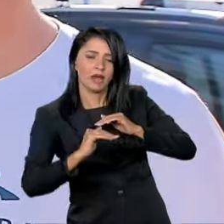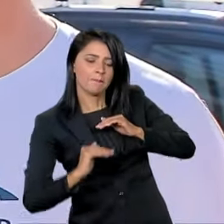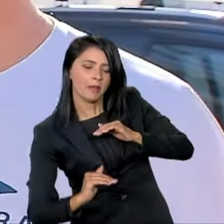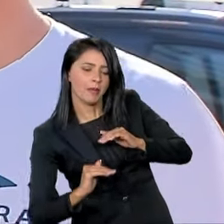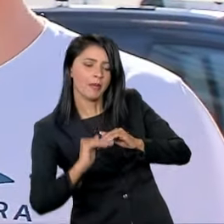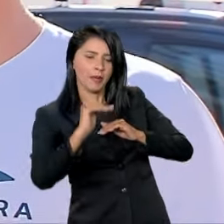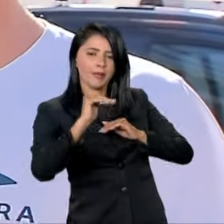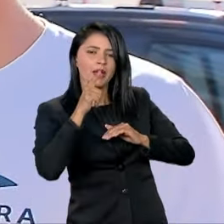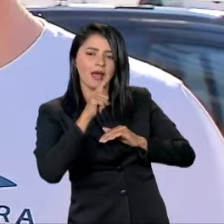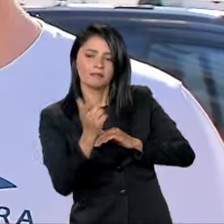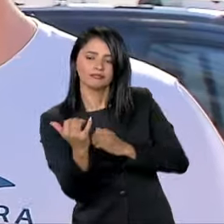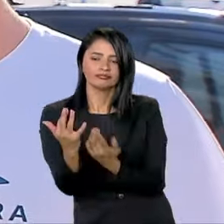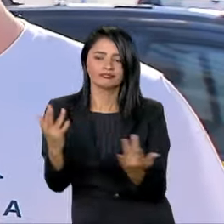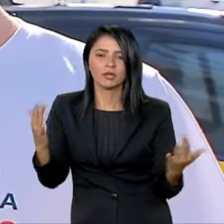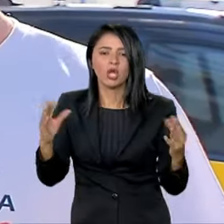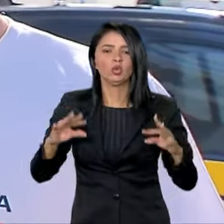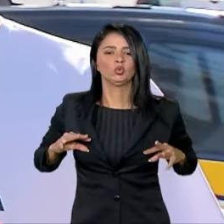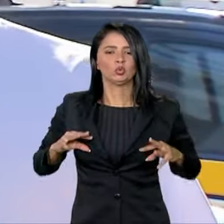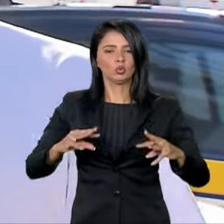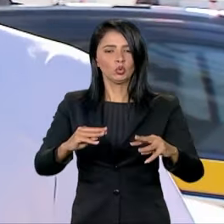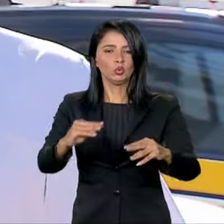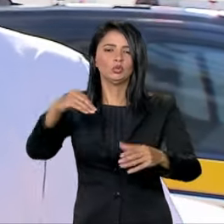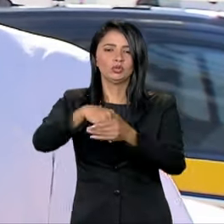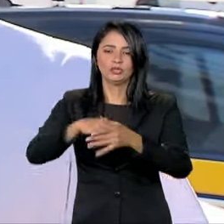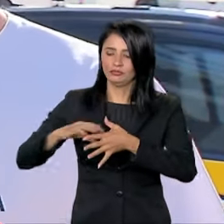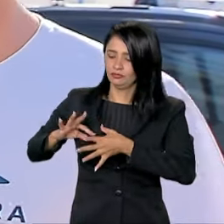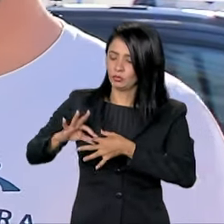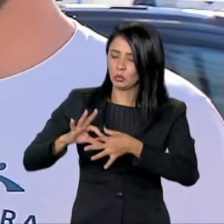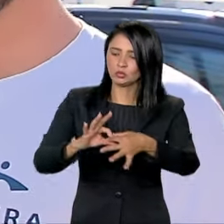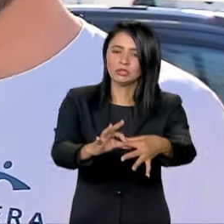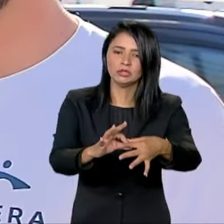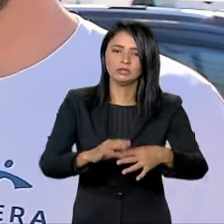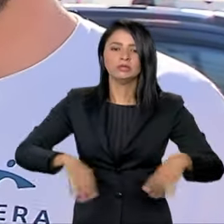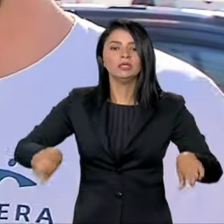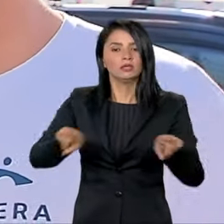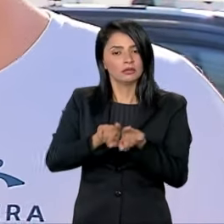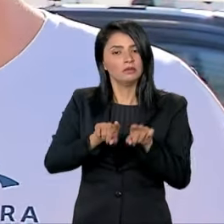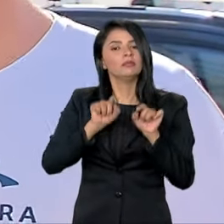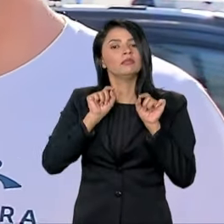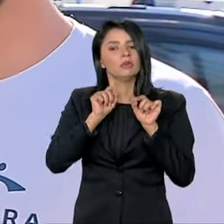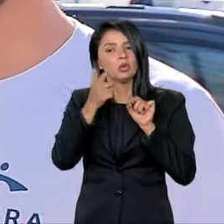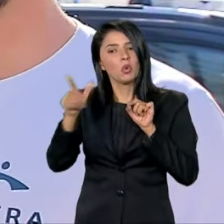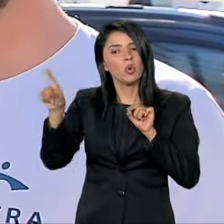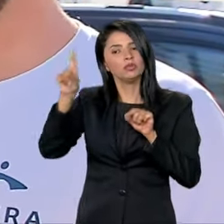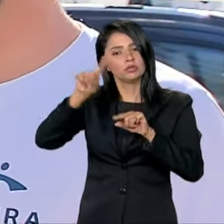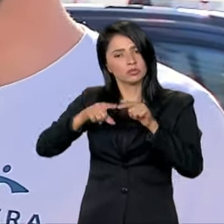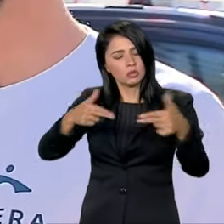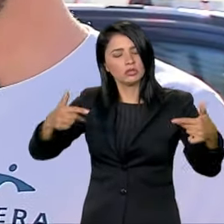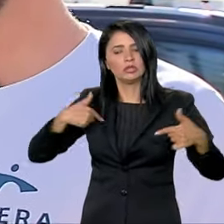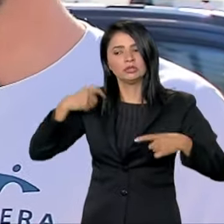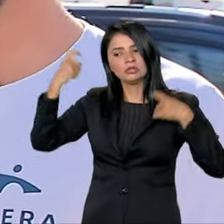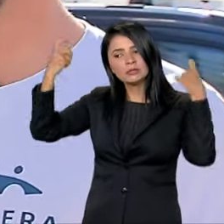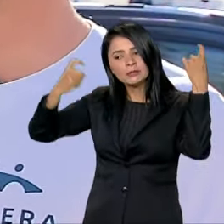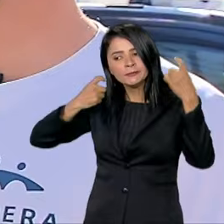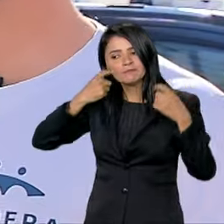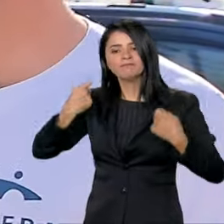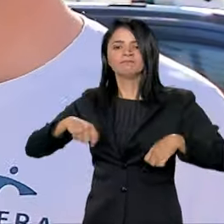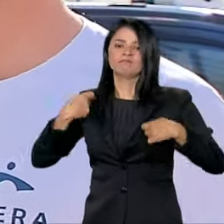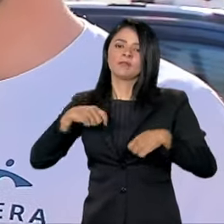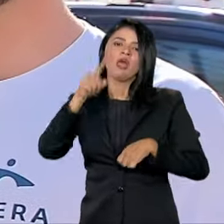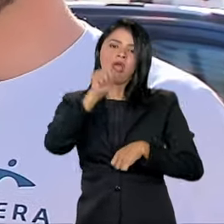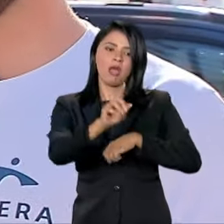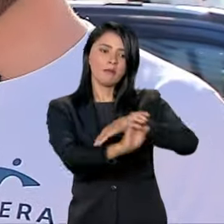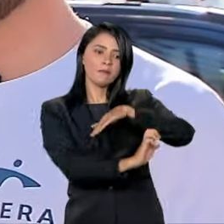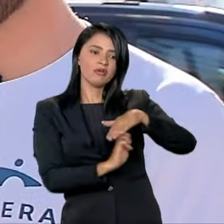supressão de vegetação, tudo que envolve esse contexto. E também na questão de outra demanda que nos preocupa muito, que é salvar as